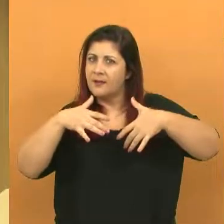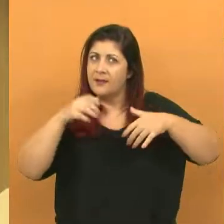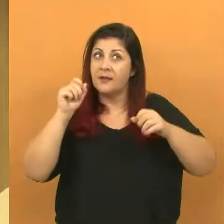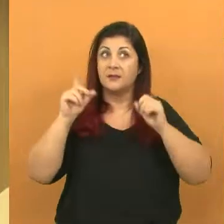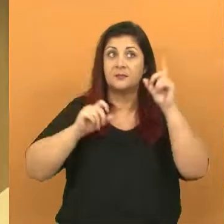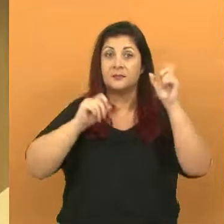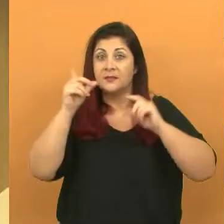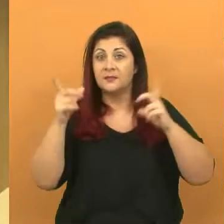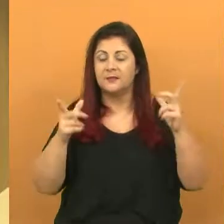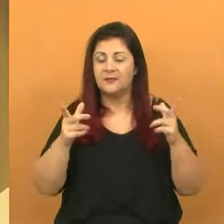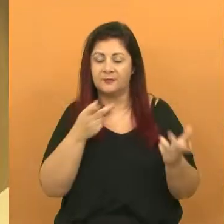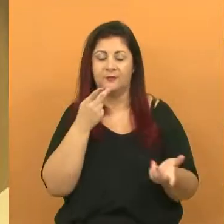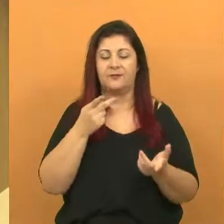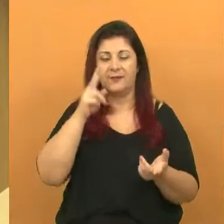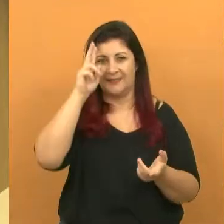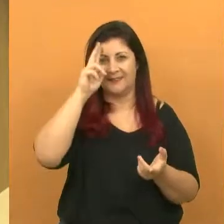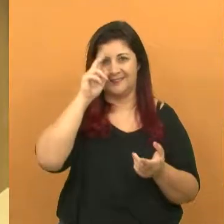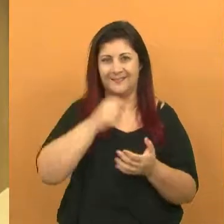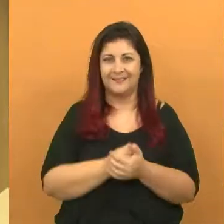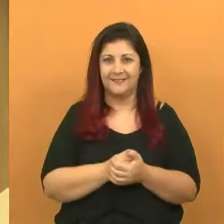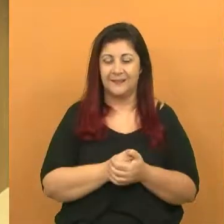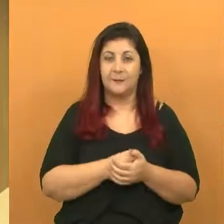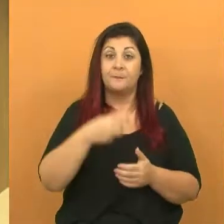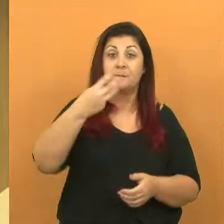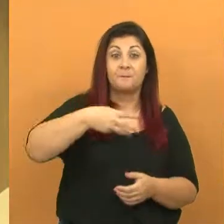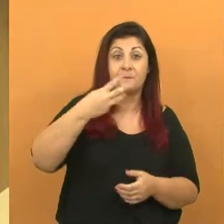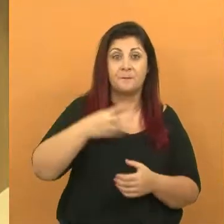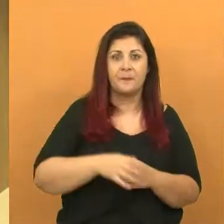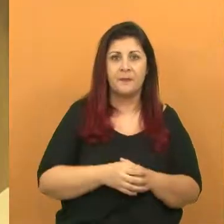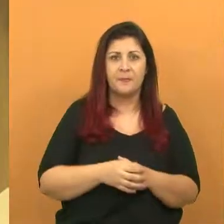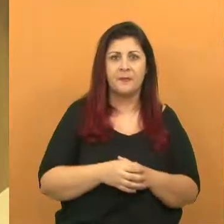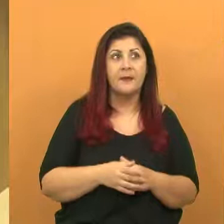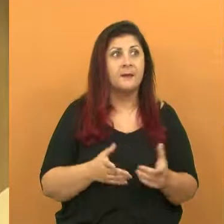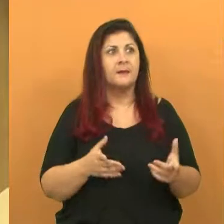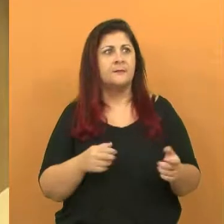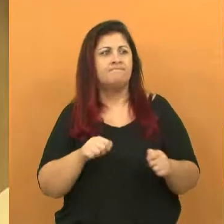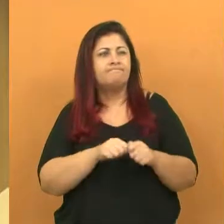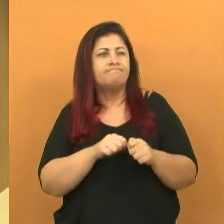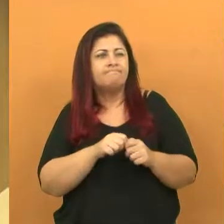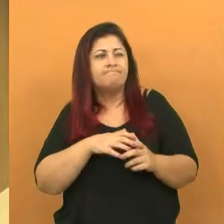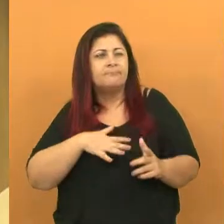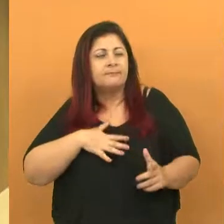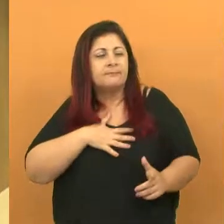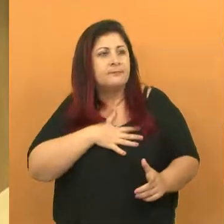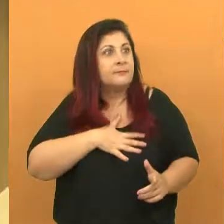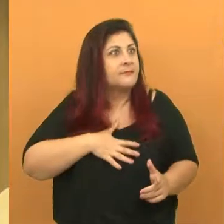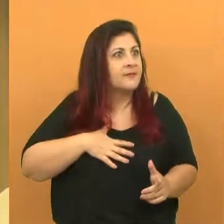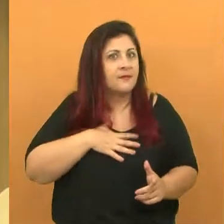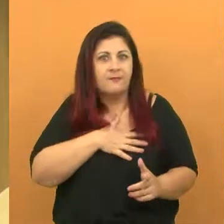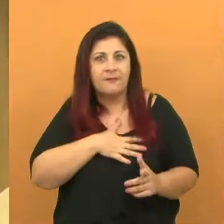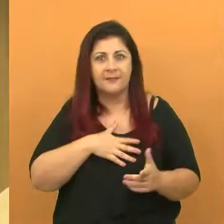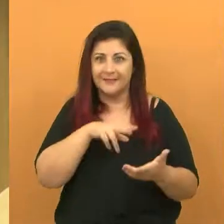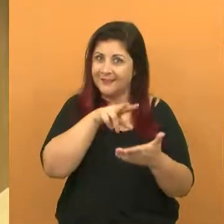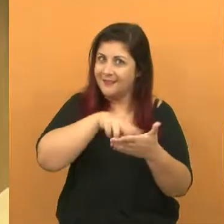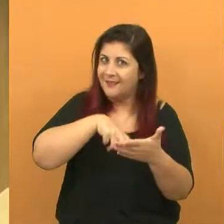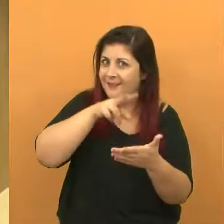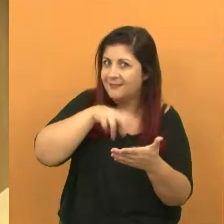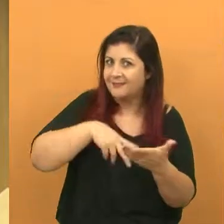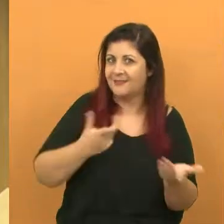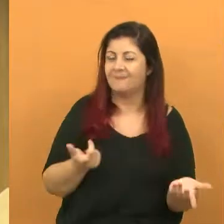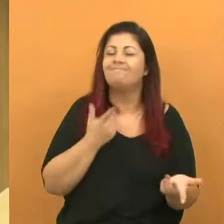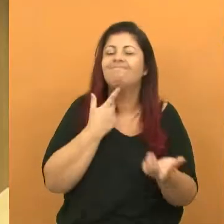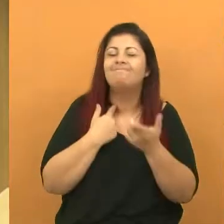de contar história. Terceiro, despertar o gosto pelo livro, mediante a leitura expressiva